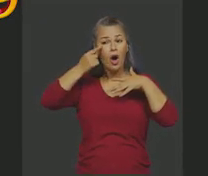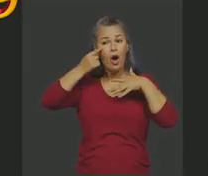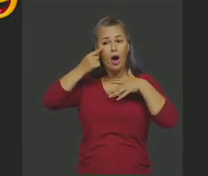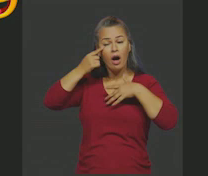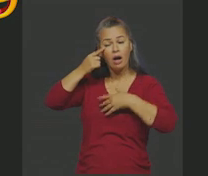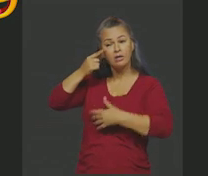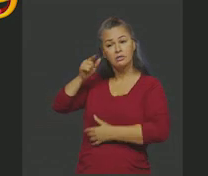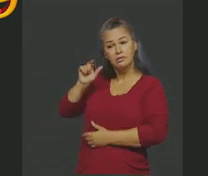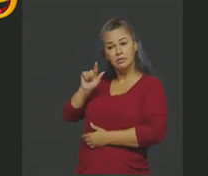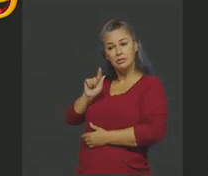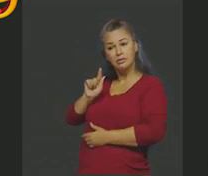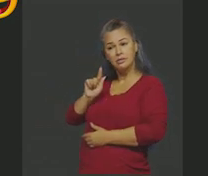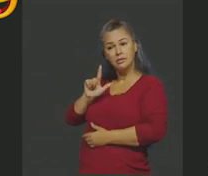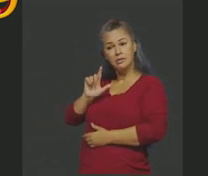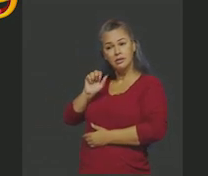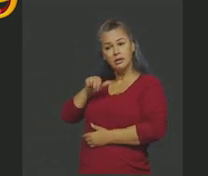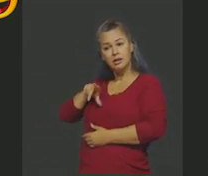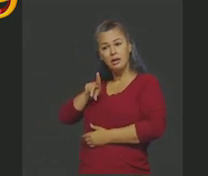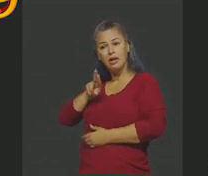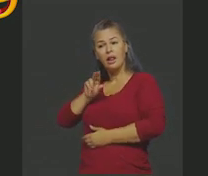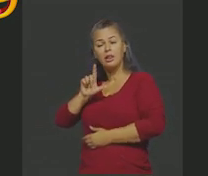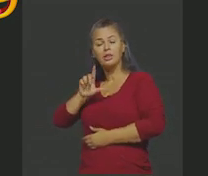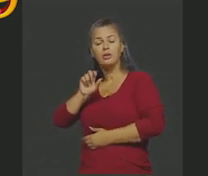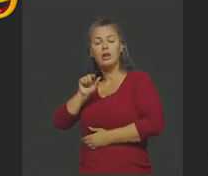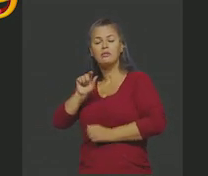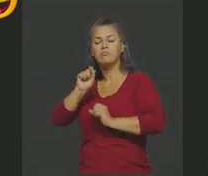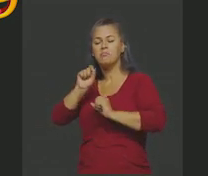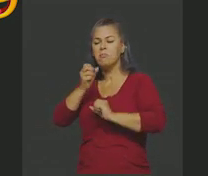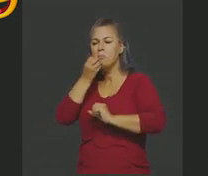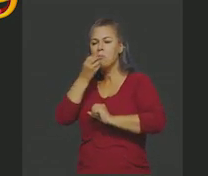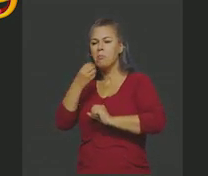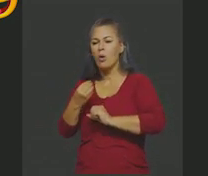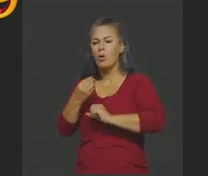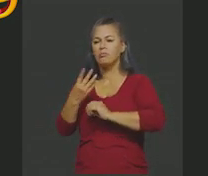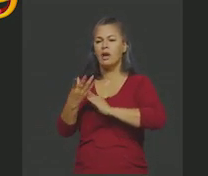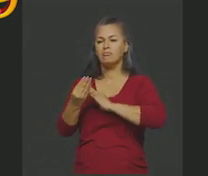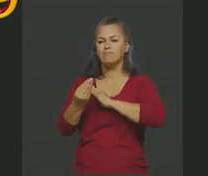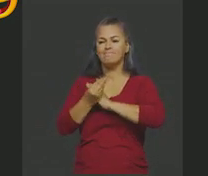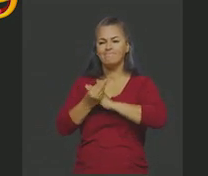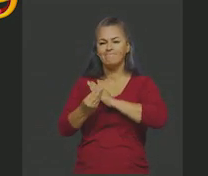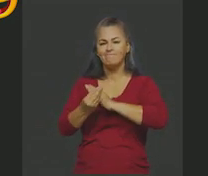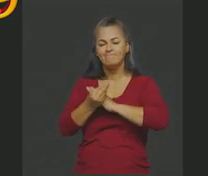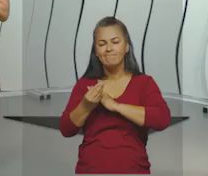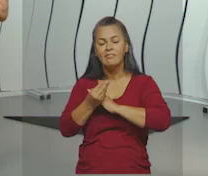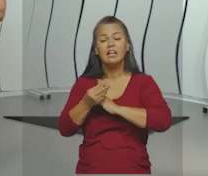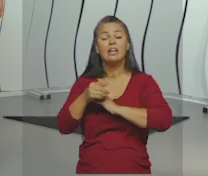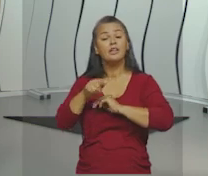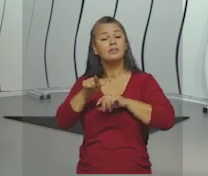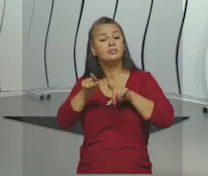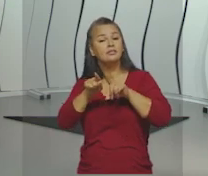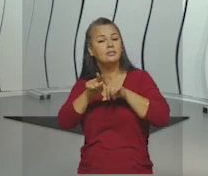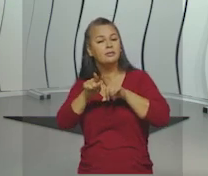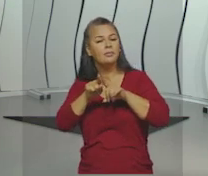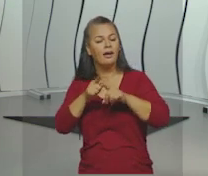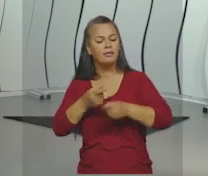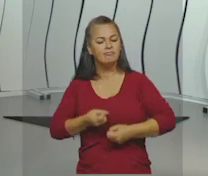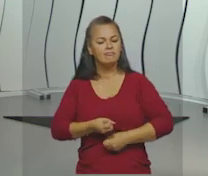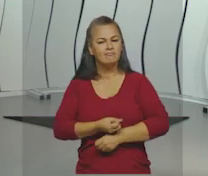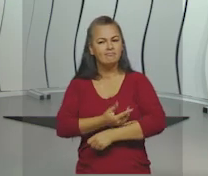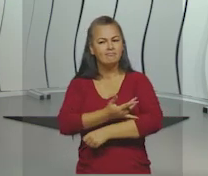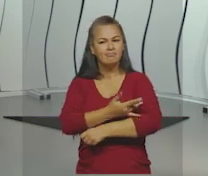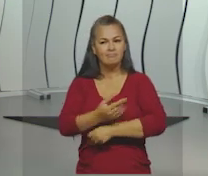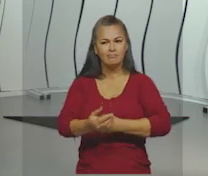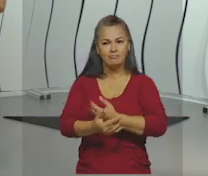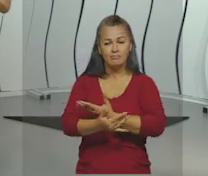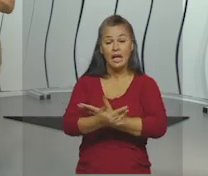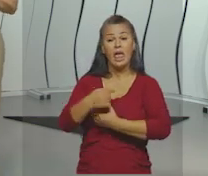e aí então você vai irrigar o olho, proteger o olho e também mostrar emoção, tá? Eu coloquei esses emojis